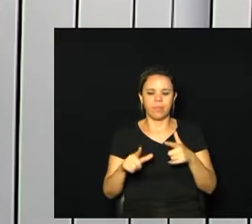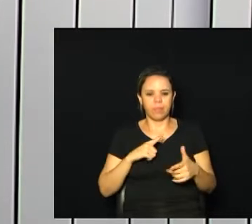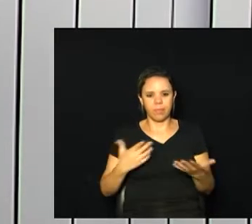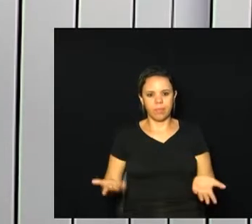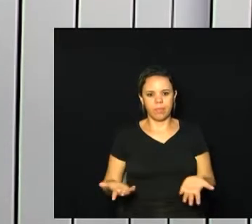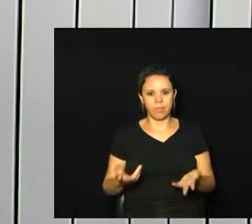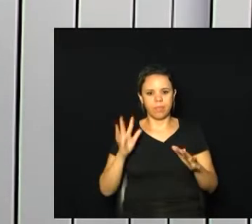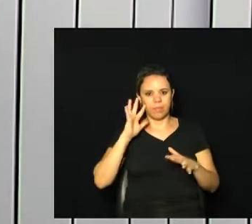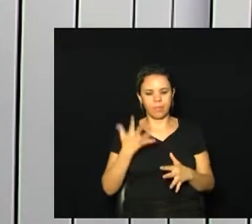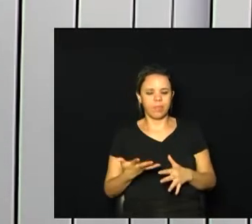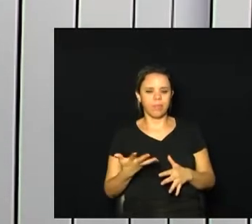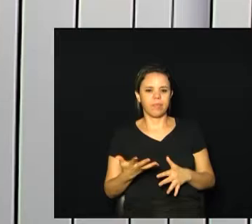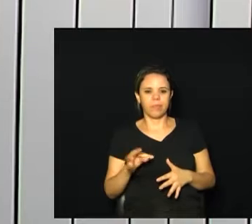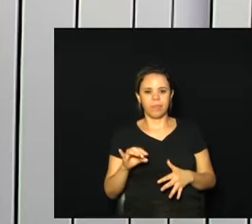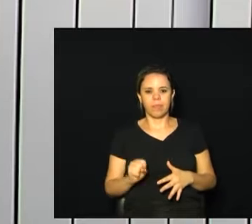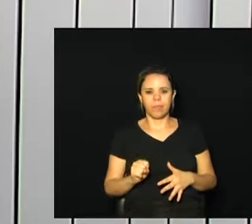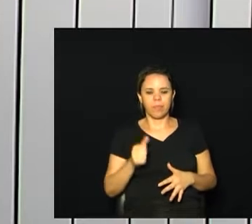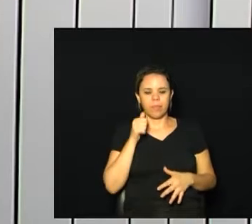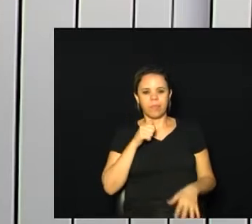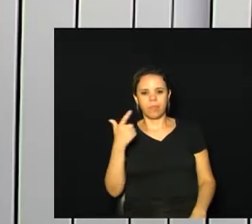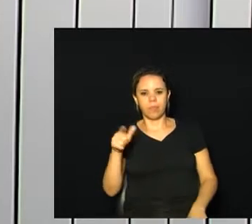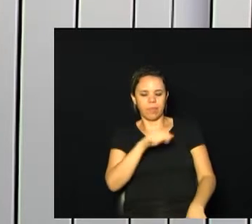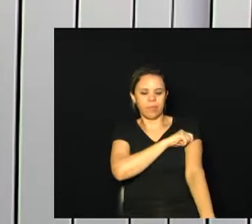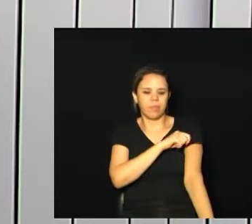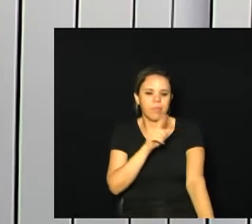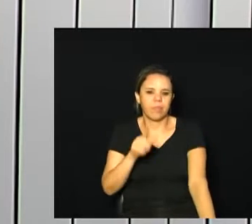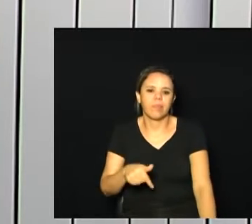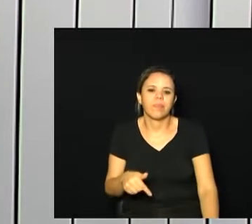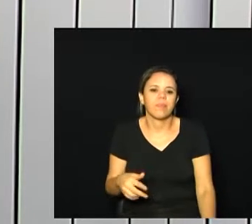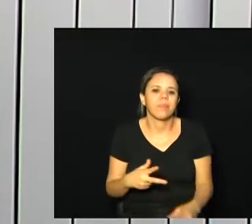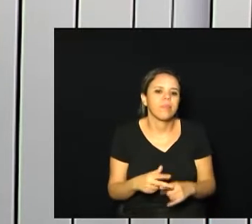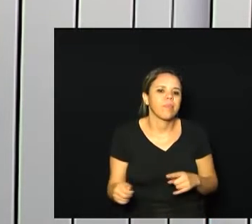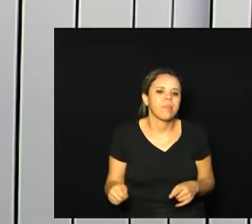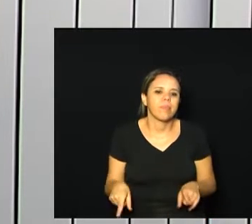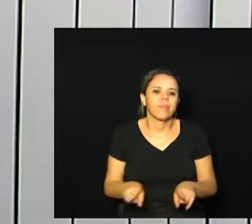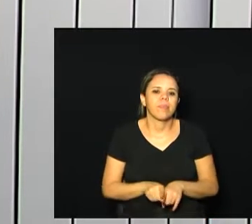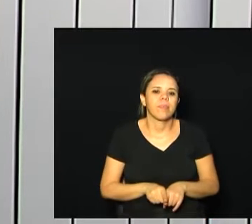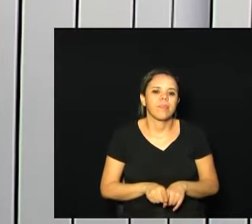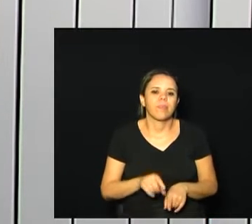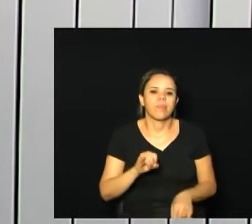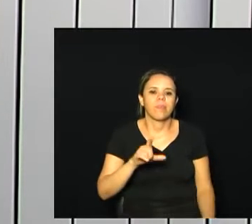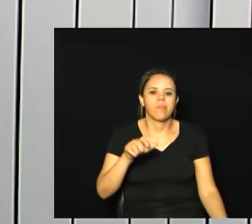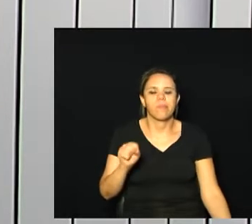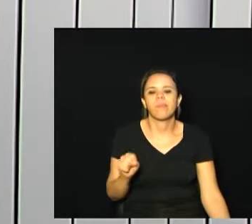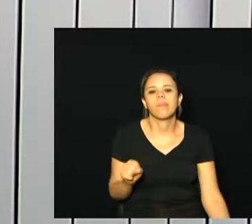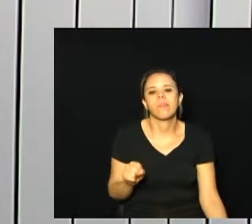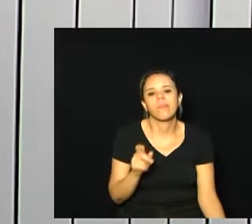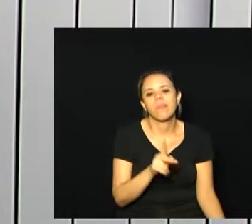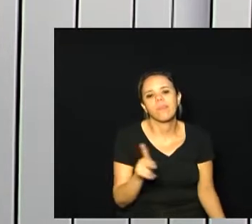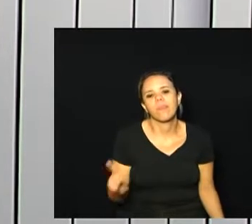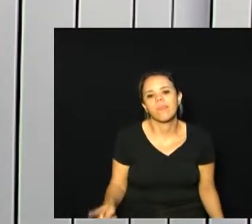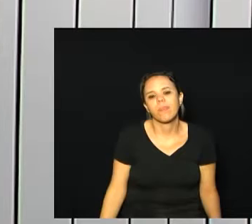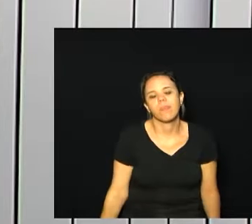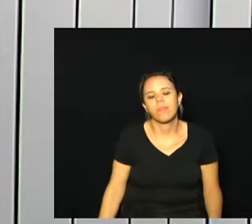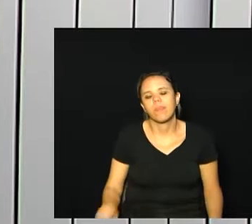existente. Também a Thaís Veloso, né? Outra aluna que era finalista. Além, claro, do Silas de Oliveira, professor